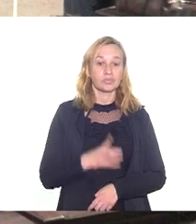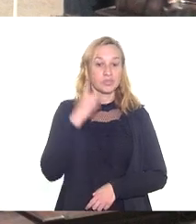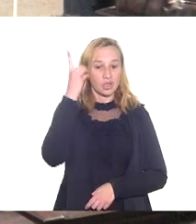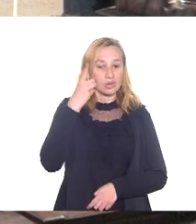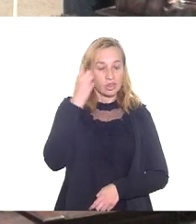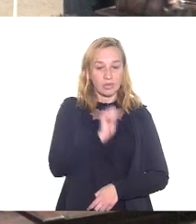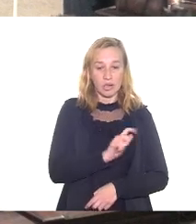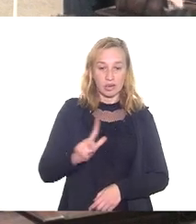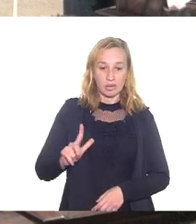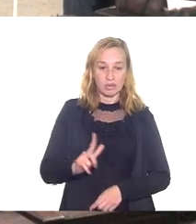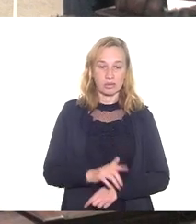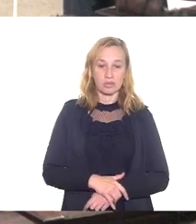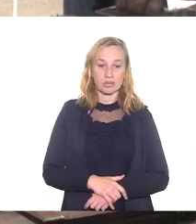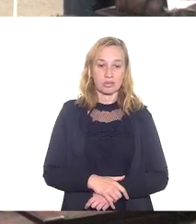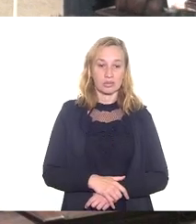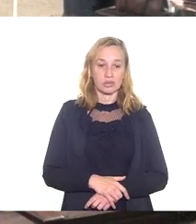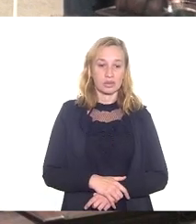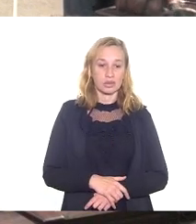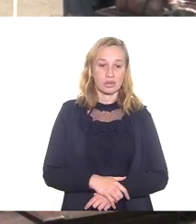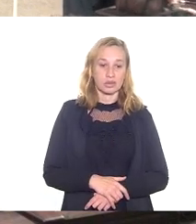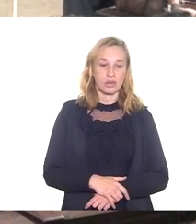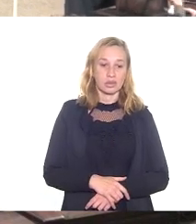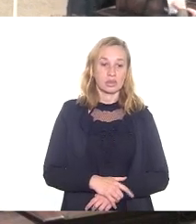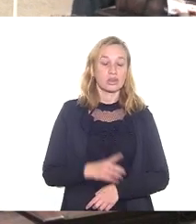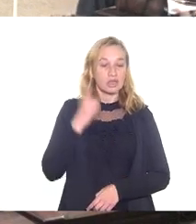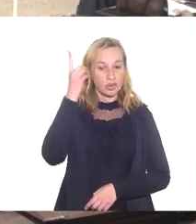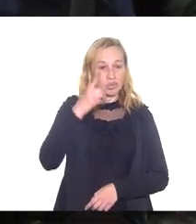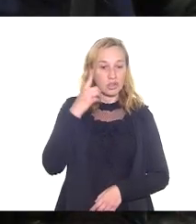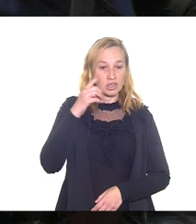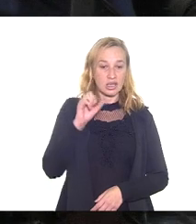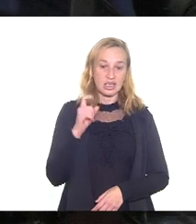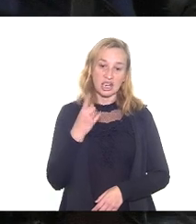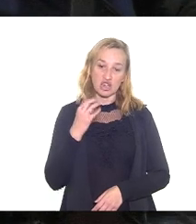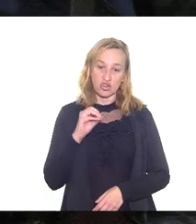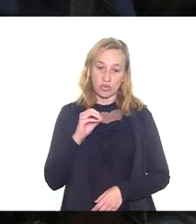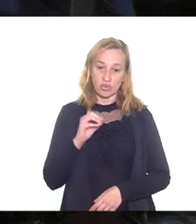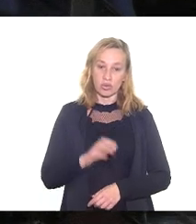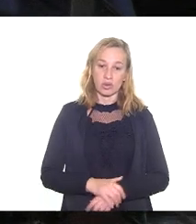Deputado Daniel Librelon. Deputado Sérgio Fernandes.